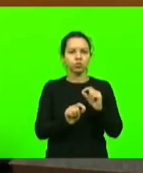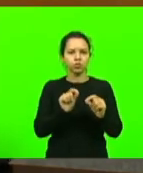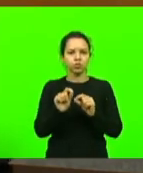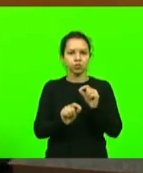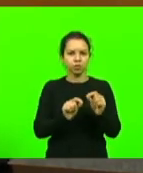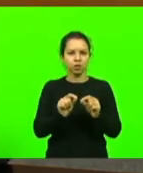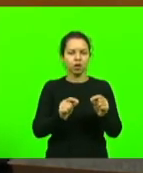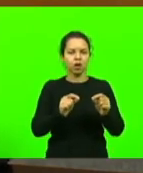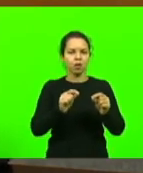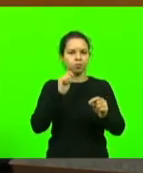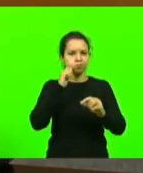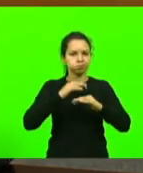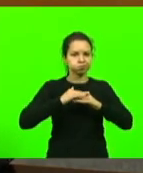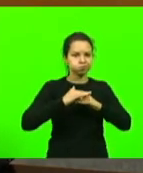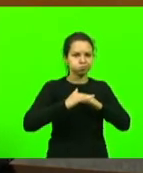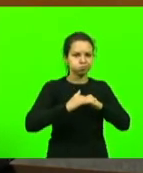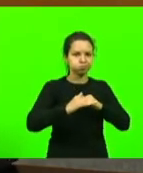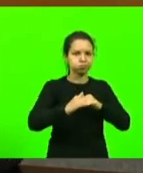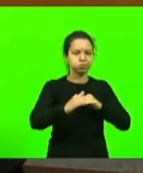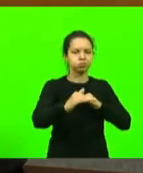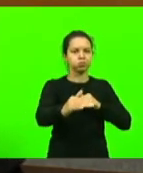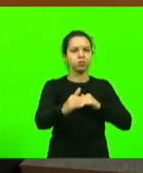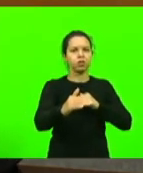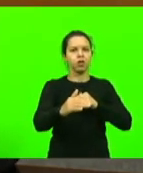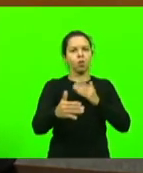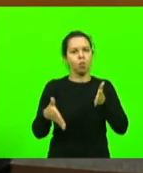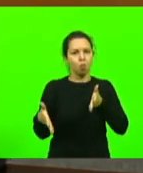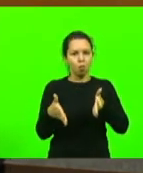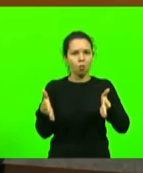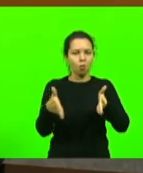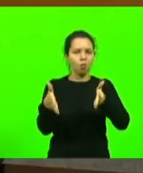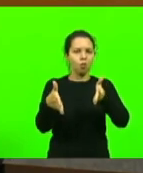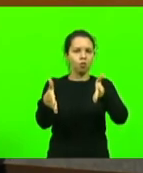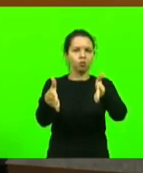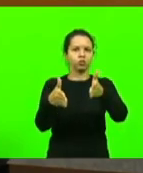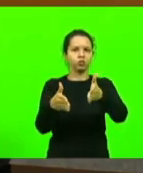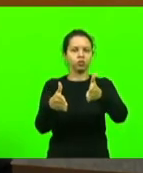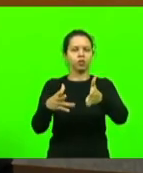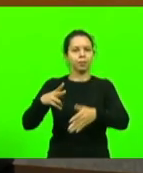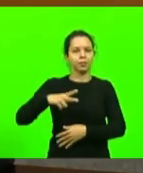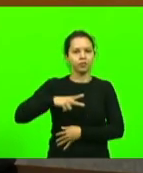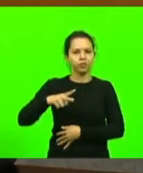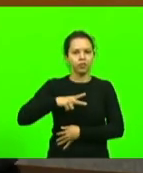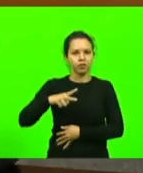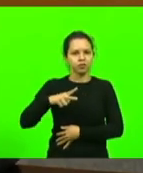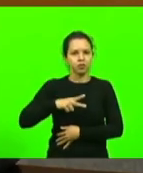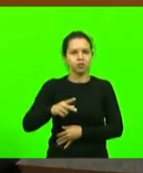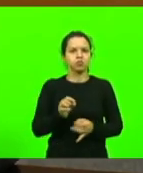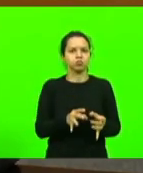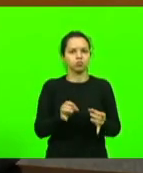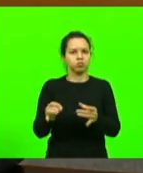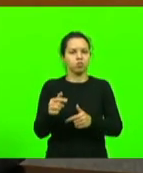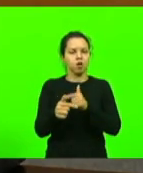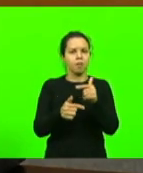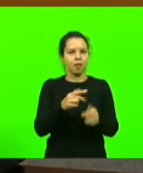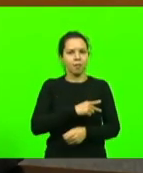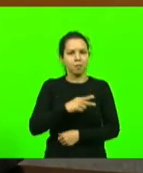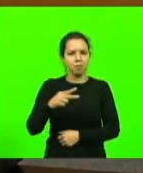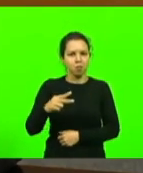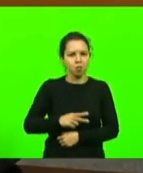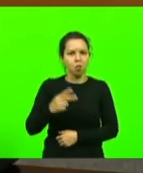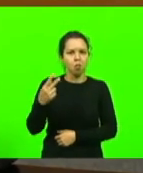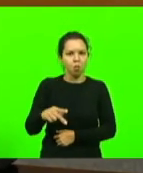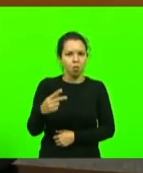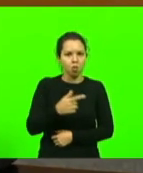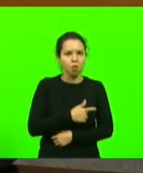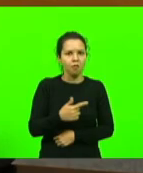pavimentar o caminho da privatização e da mercantilização dos serviços públicos prestados pelos governos conforme na construção